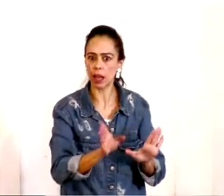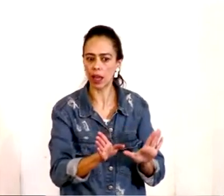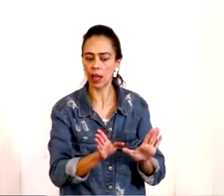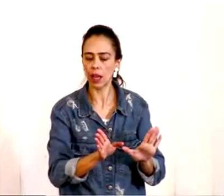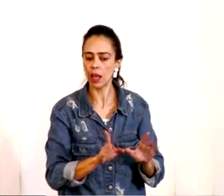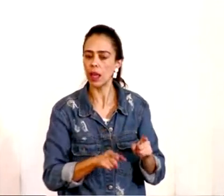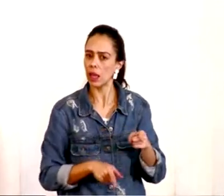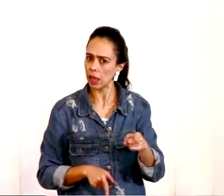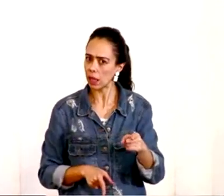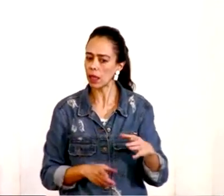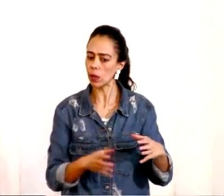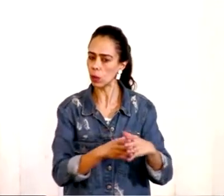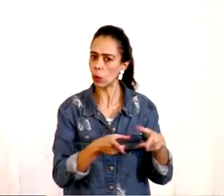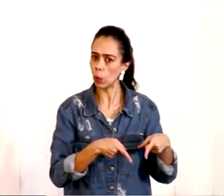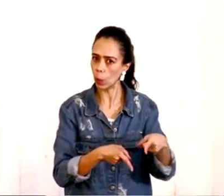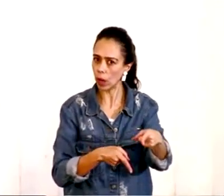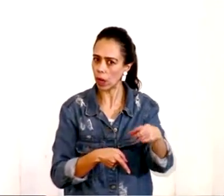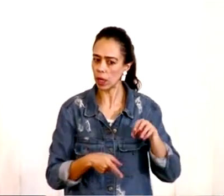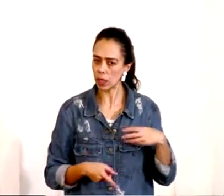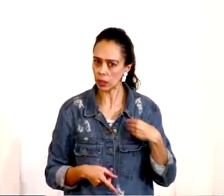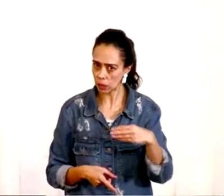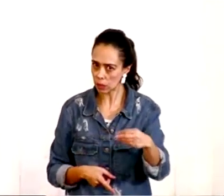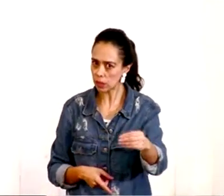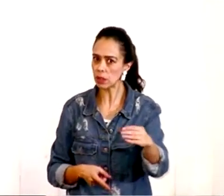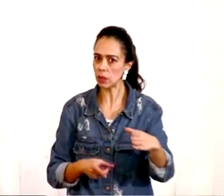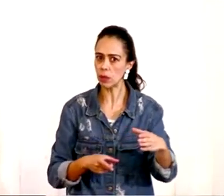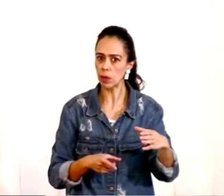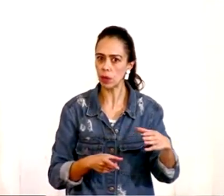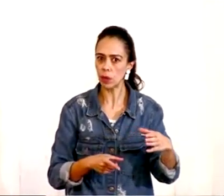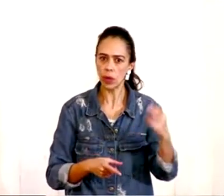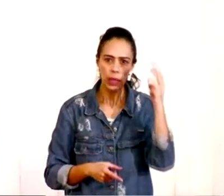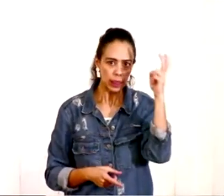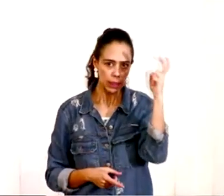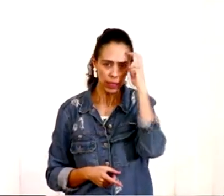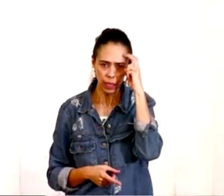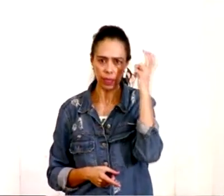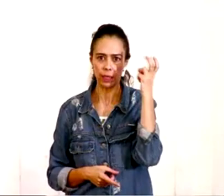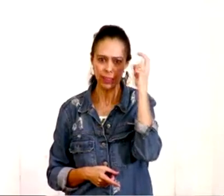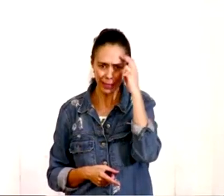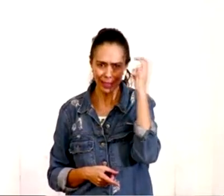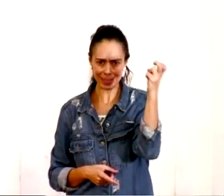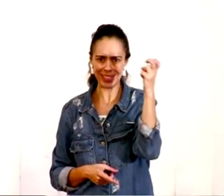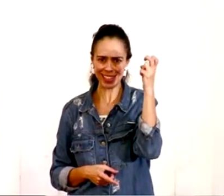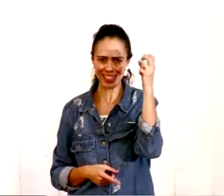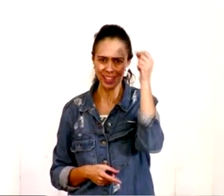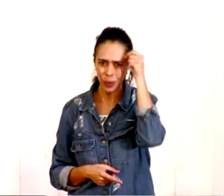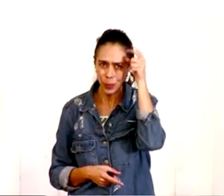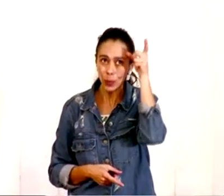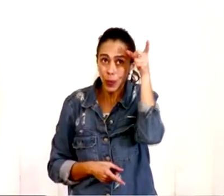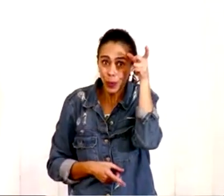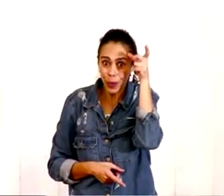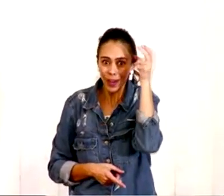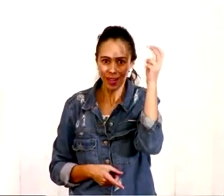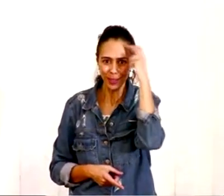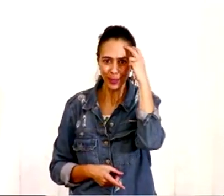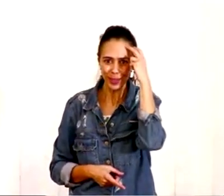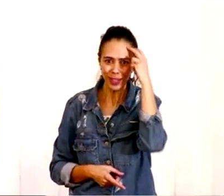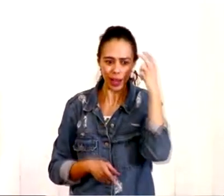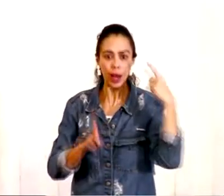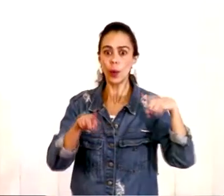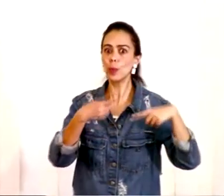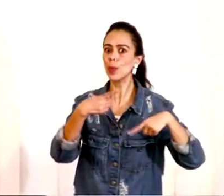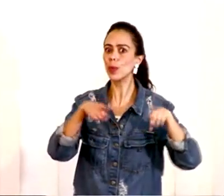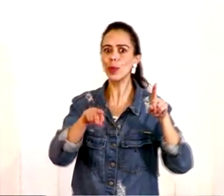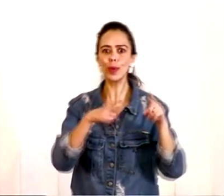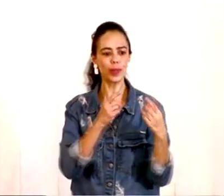nos diz que Jabal foi pai dos que habitam em tendas, Jubal o pai de todos que tocam harpa e flauta, ou seja,